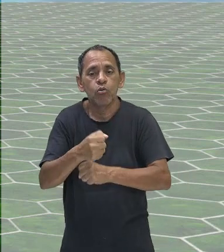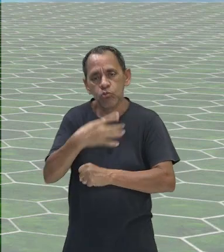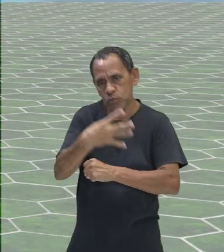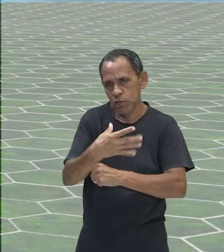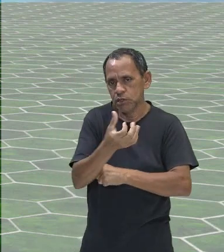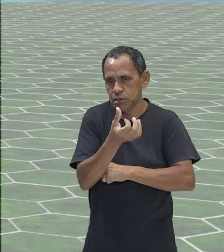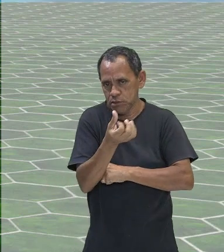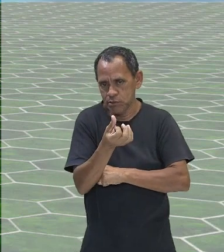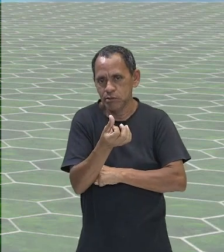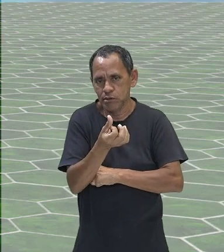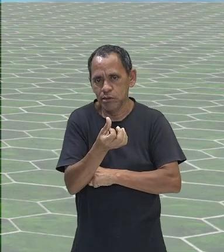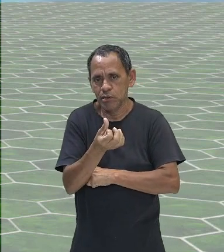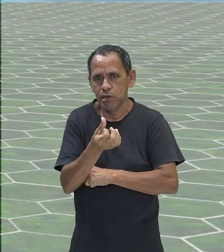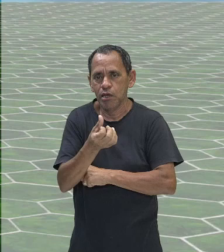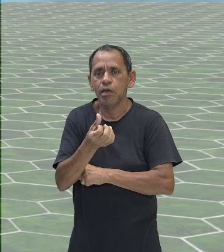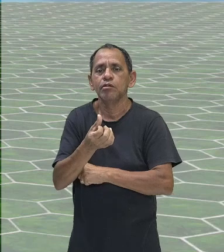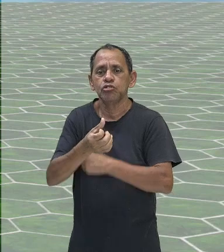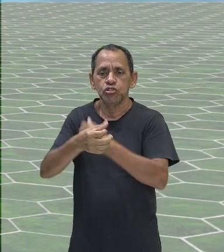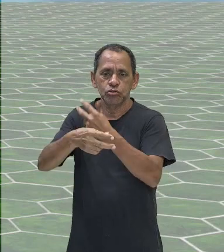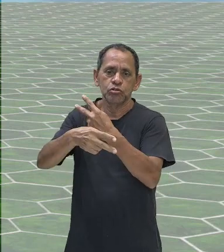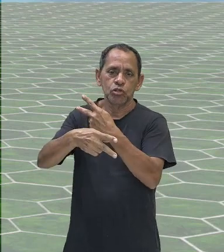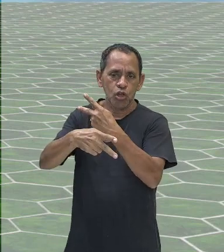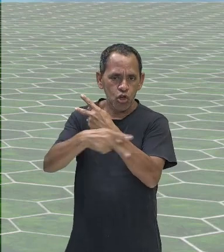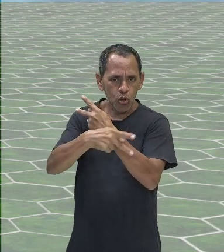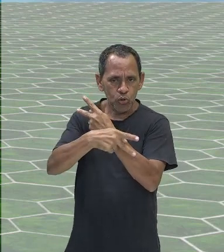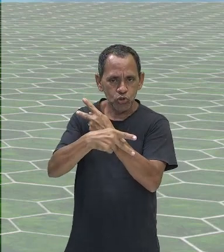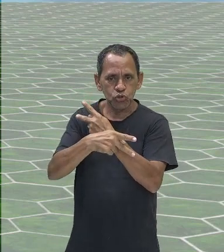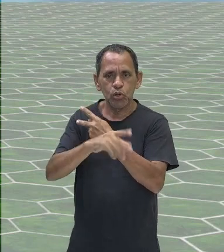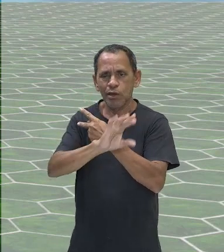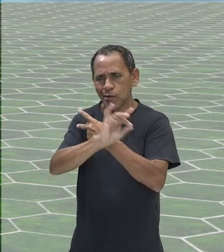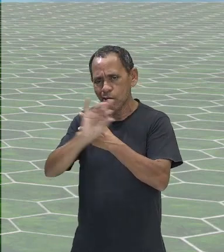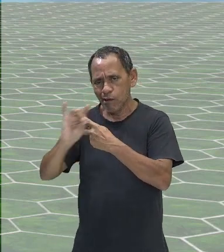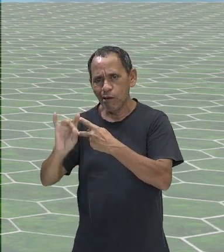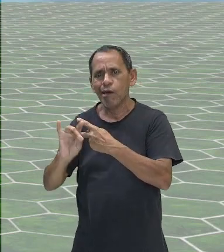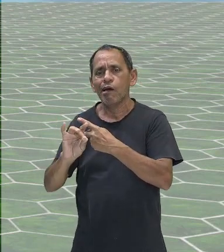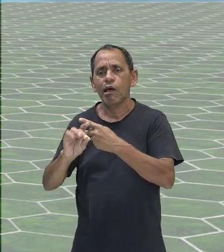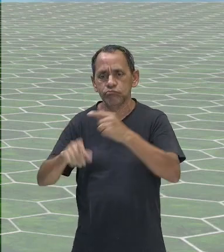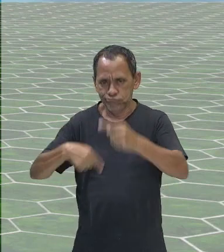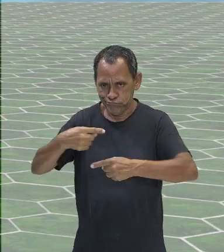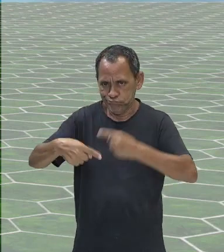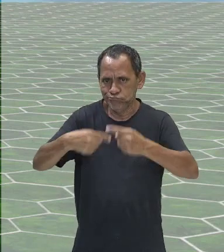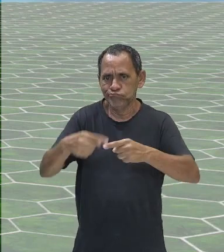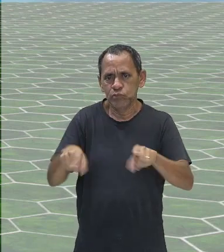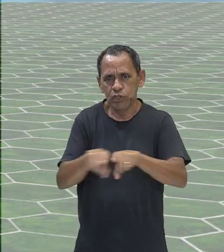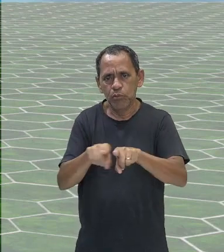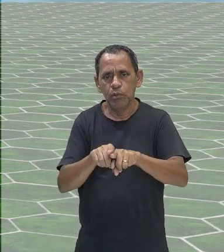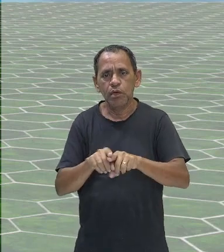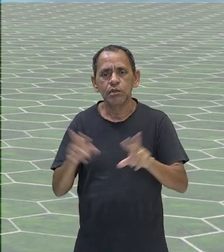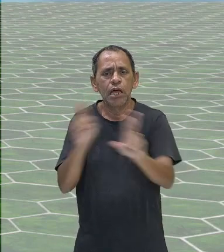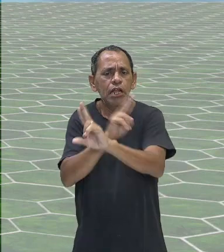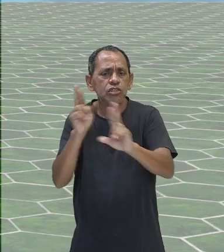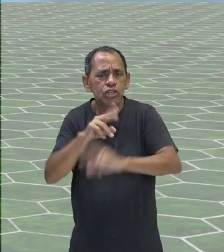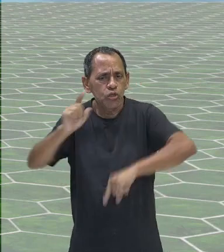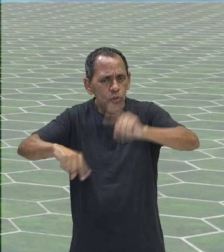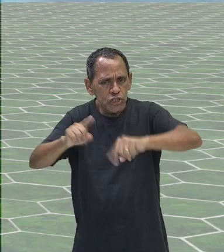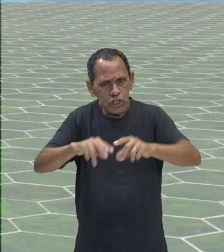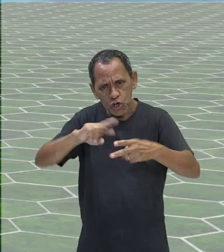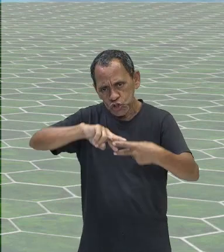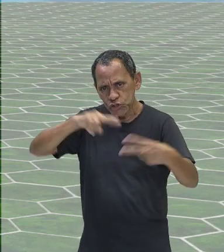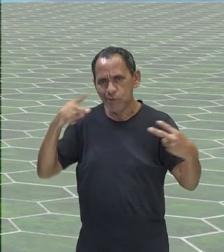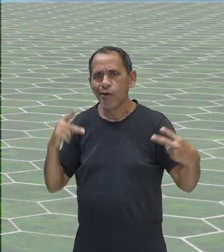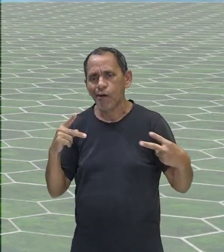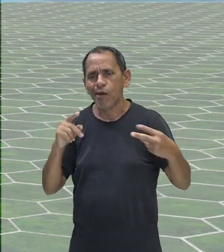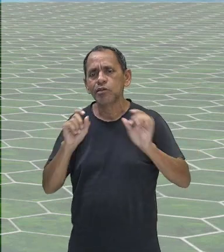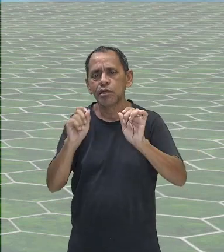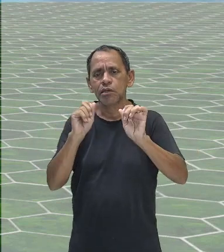assim sucessivamente a cada reprodução, tá bom? Então, tudo isso está relacionado ao material genético que